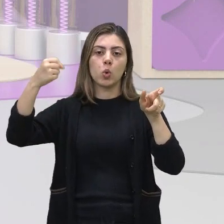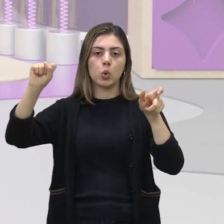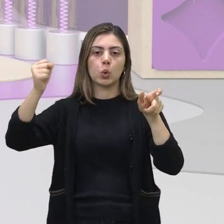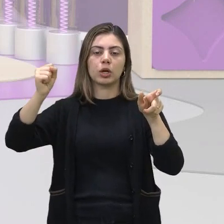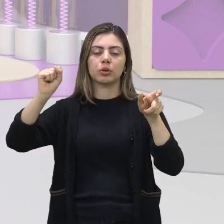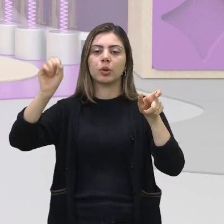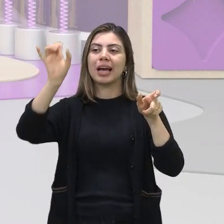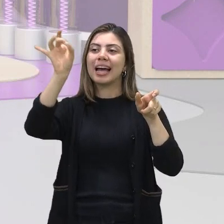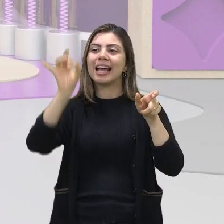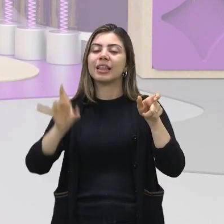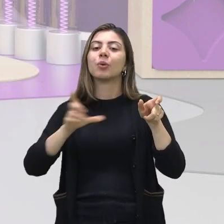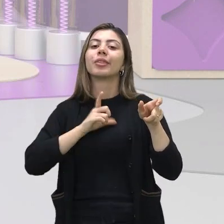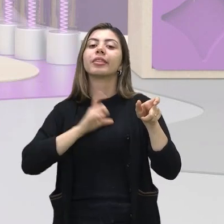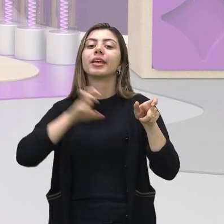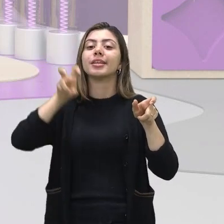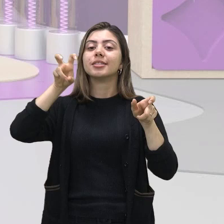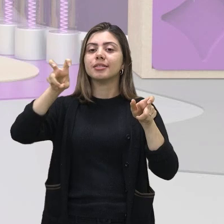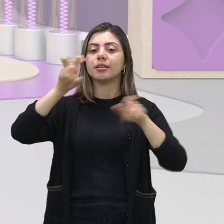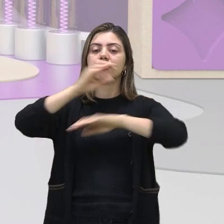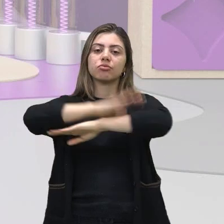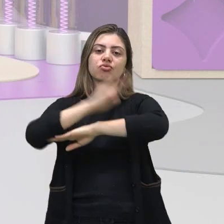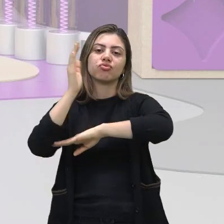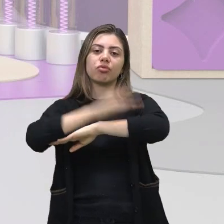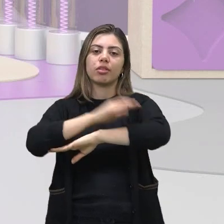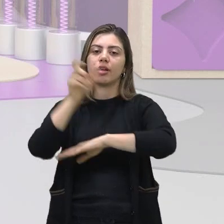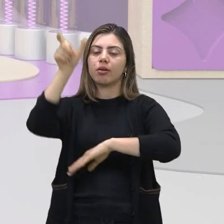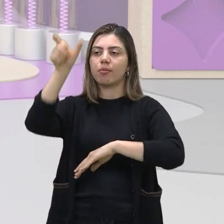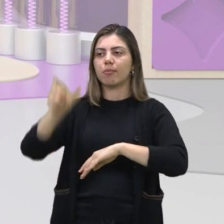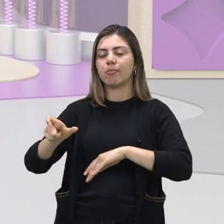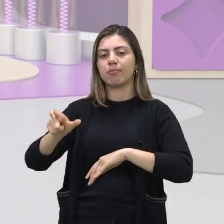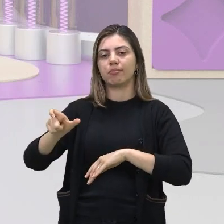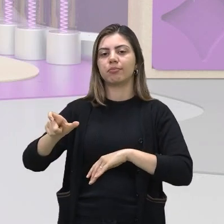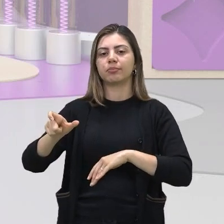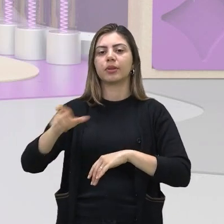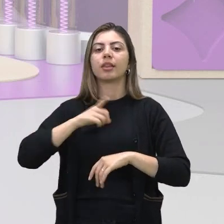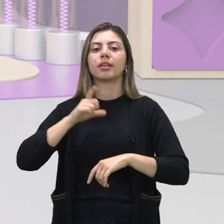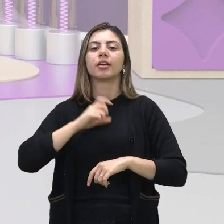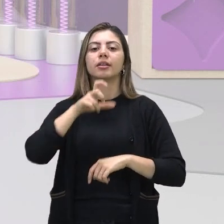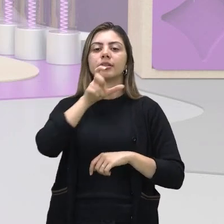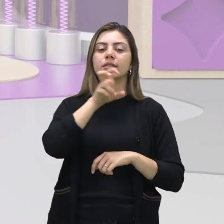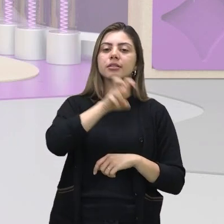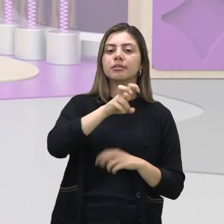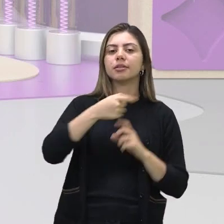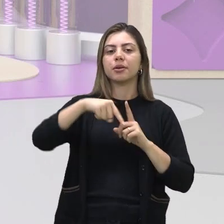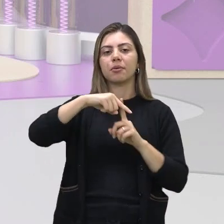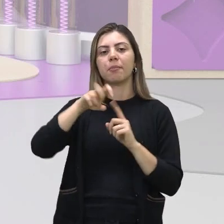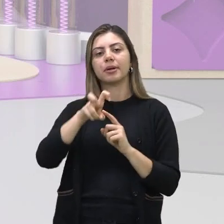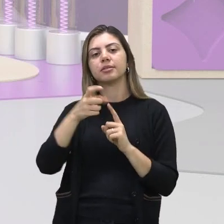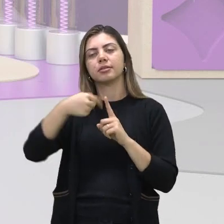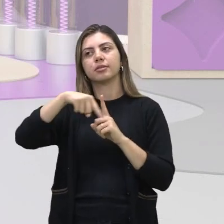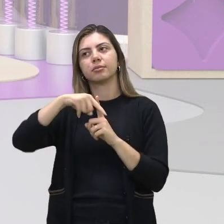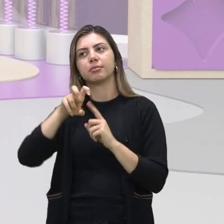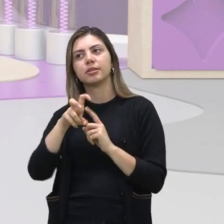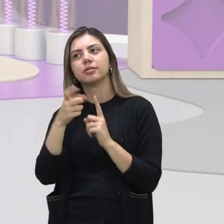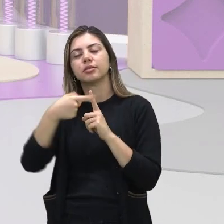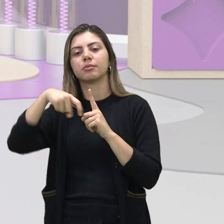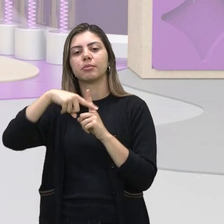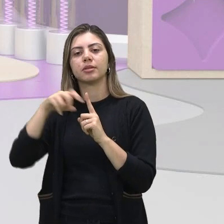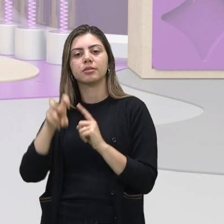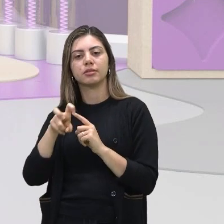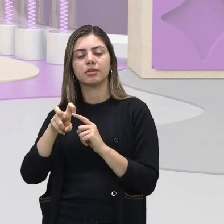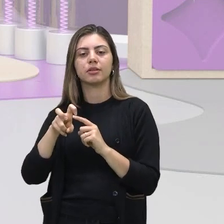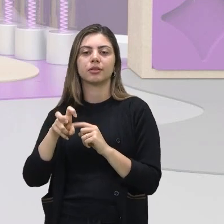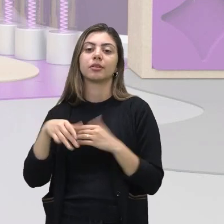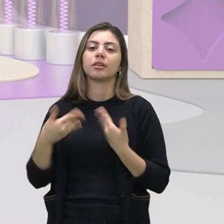coluna tem cinco janelas. Nós iríamos fazer 5 mais 5 mais 5 mais 5. Então,